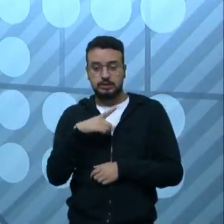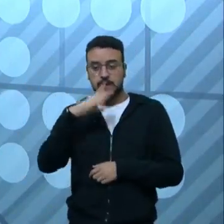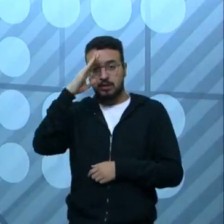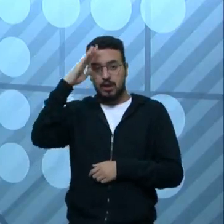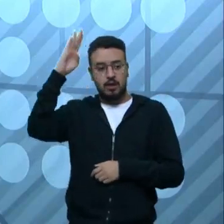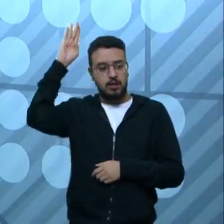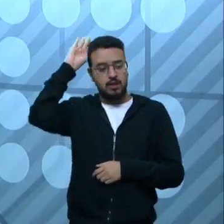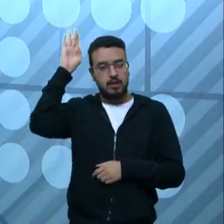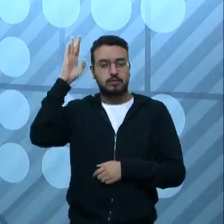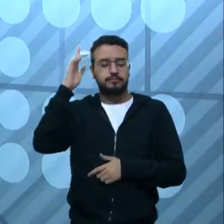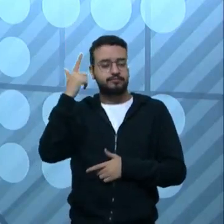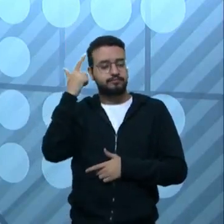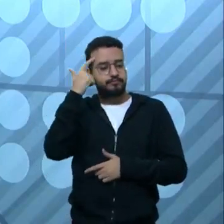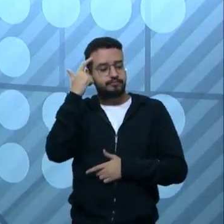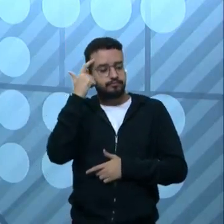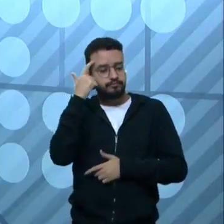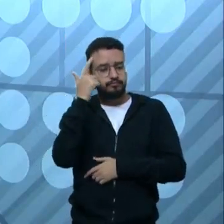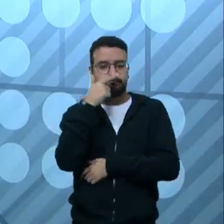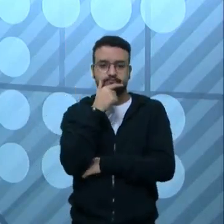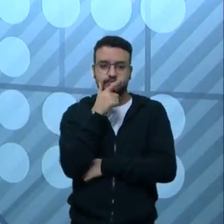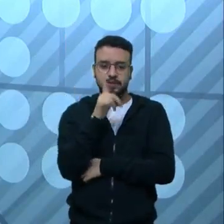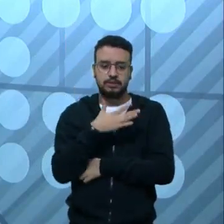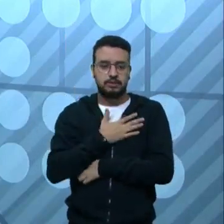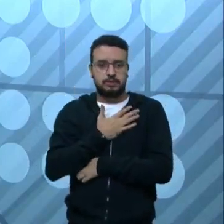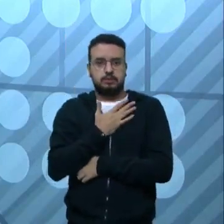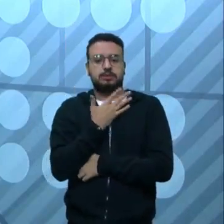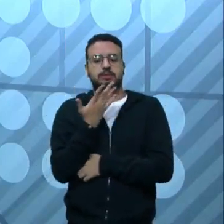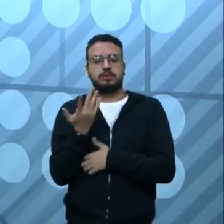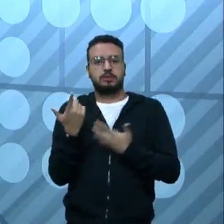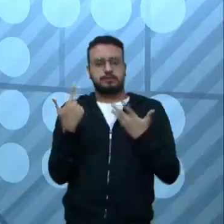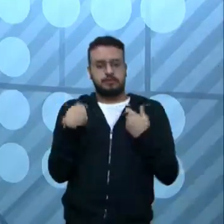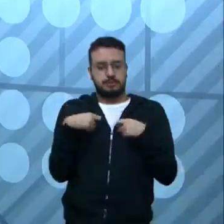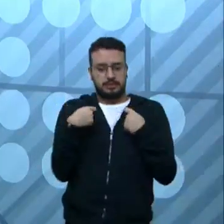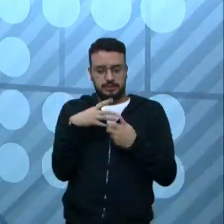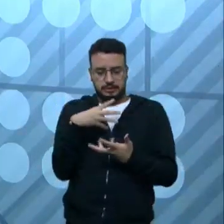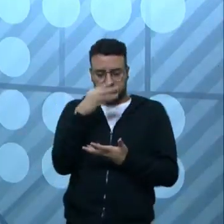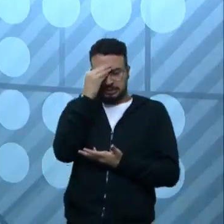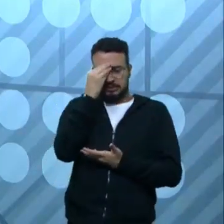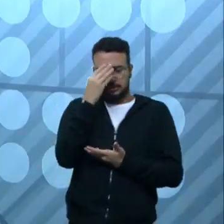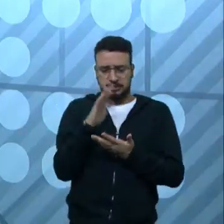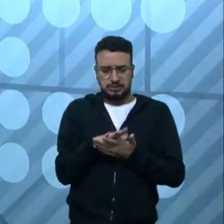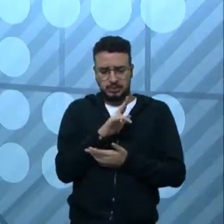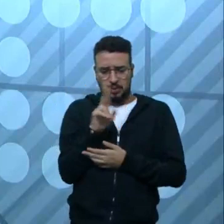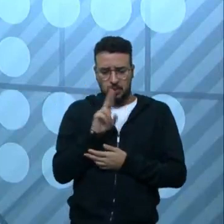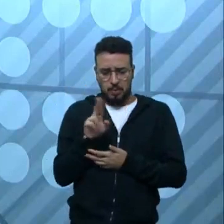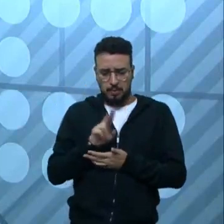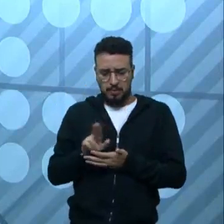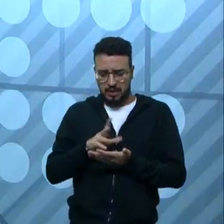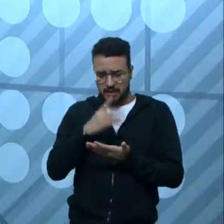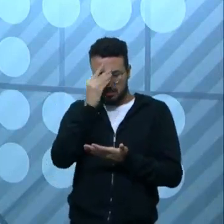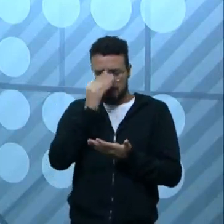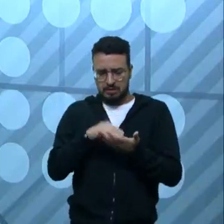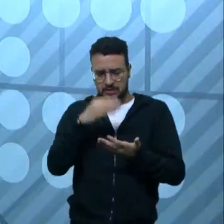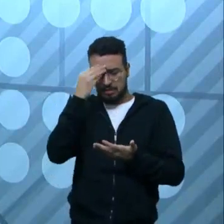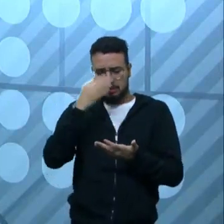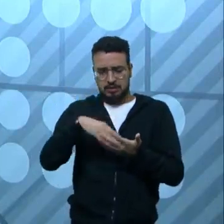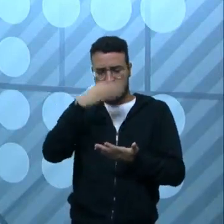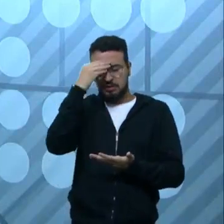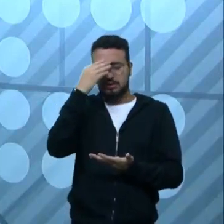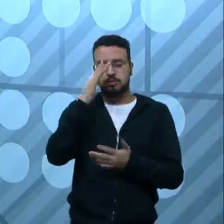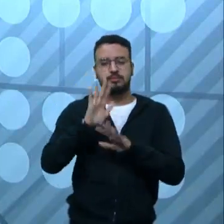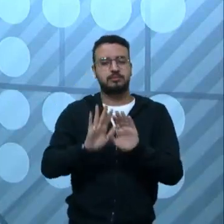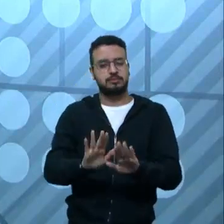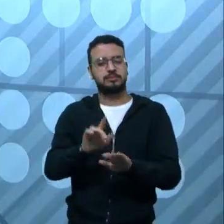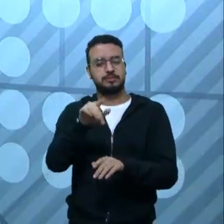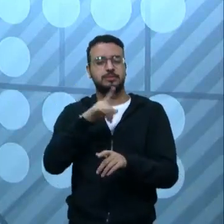a gente tem aquela visão mais assustada, achando que vai ter que decorar um monte de nome, um monte de coisa, um monte de estrutura. Só que é